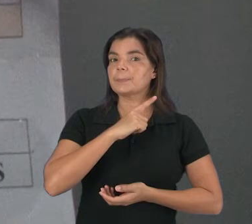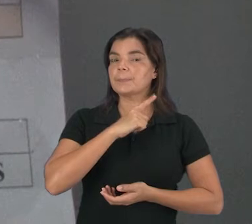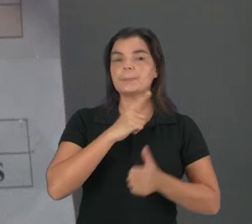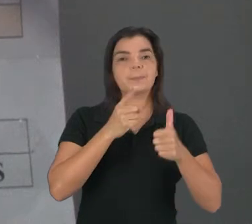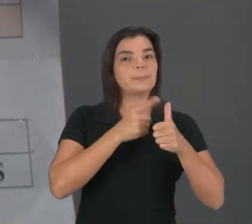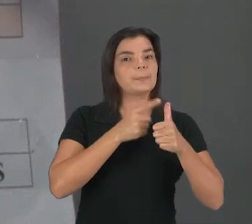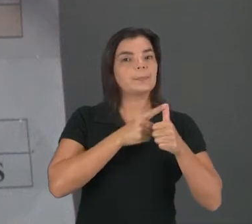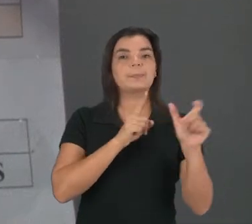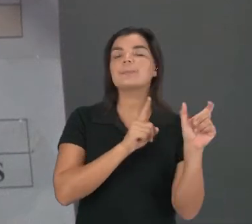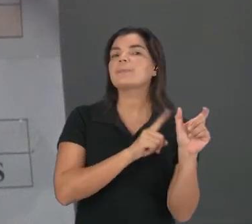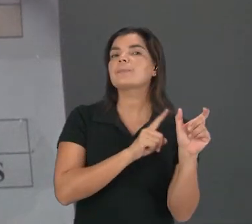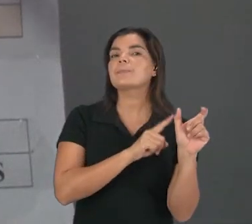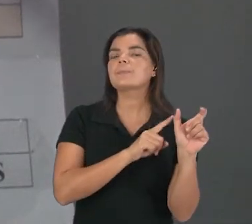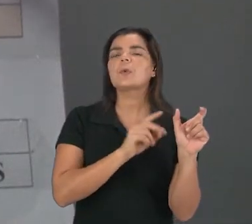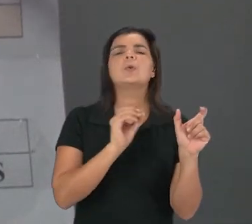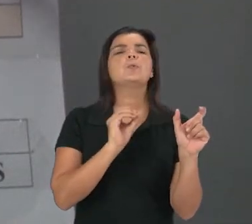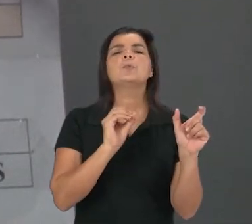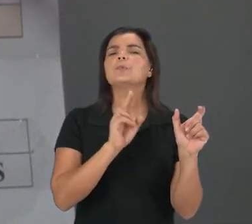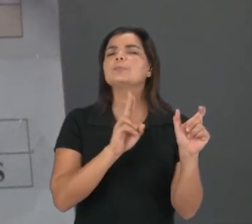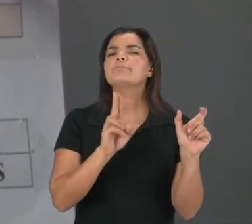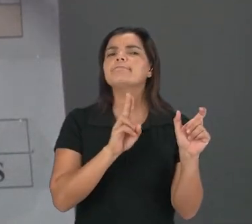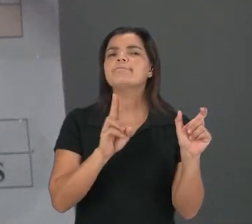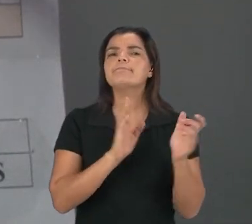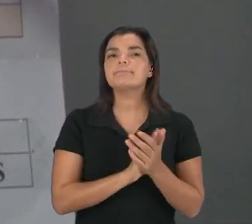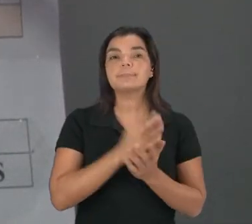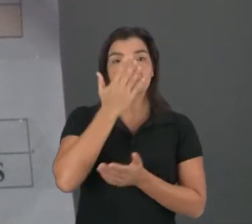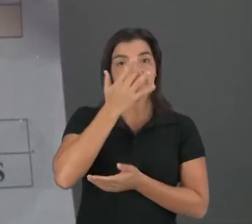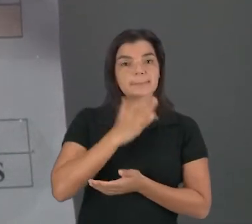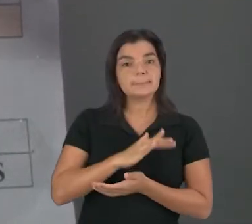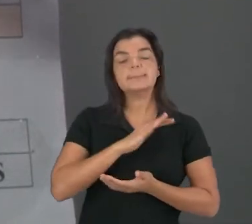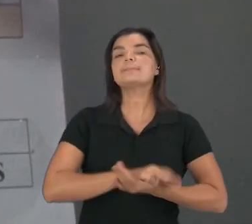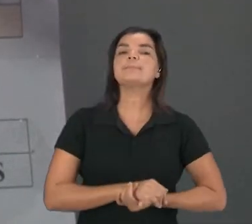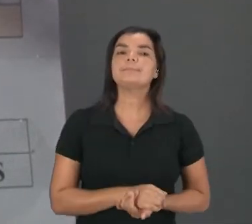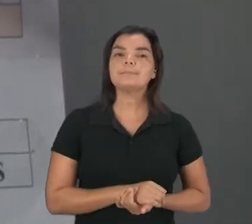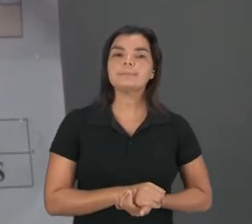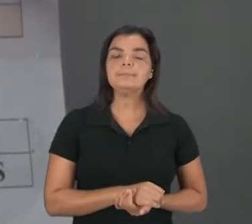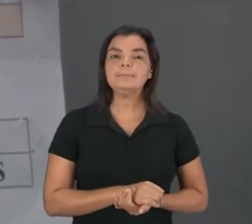nossa primeira palavrinha. Como que é essa palavra, crianças?